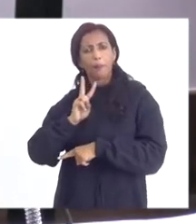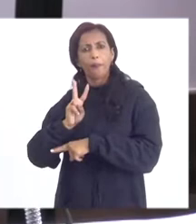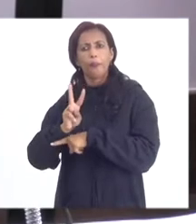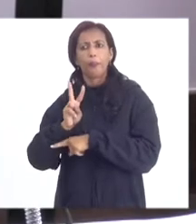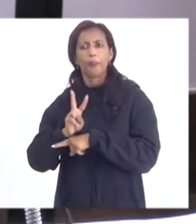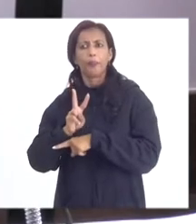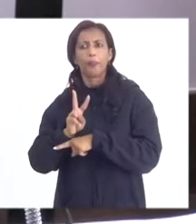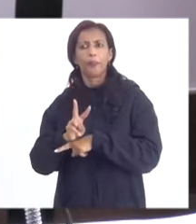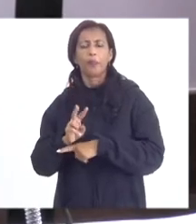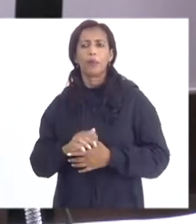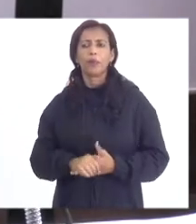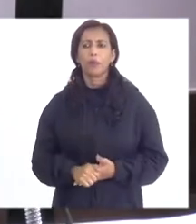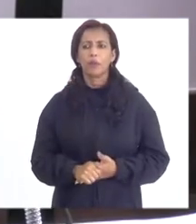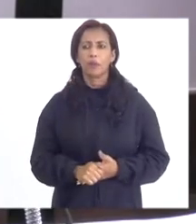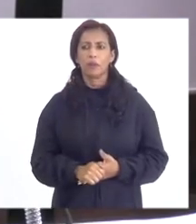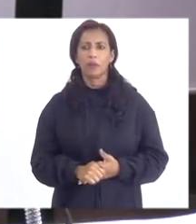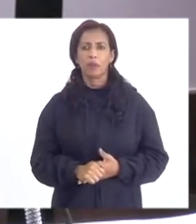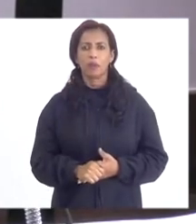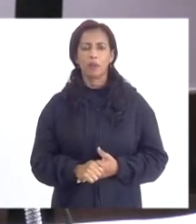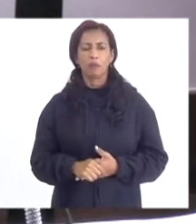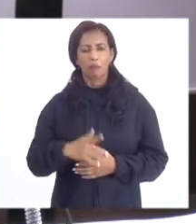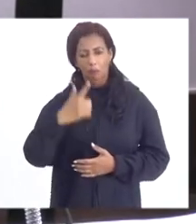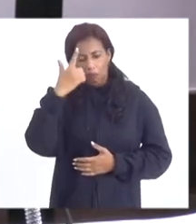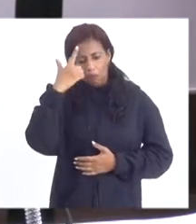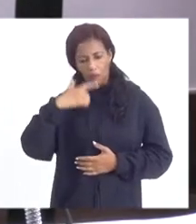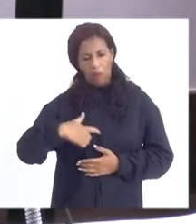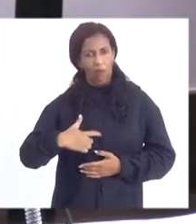sob a guarda daquele que está